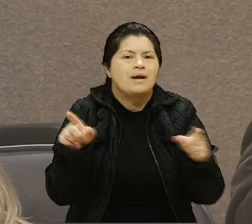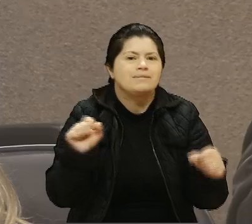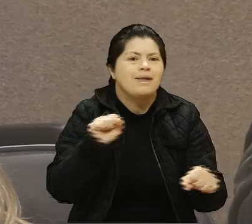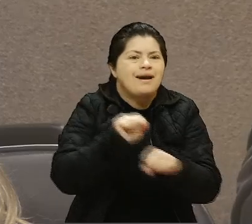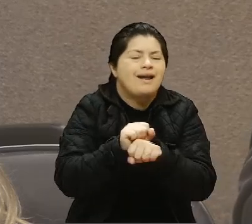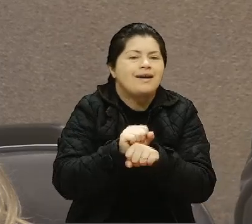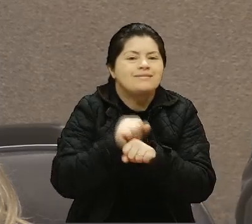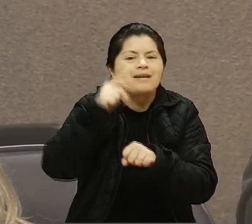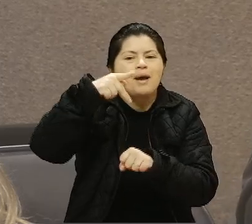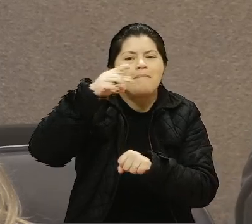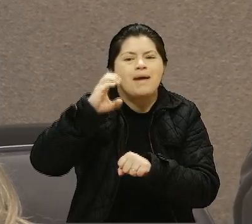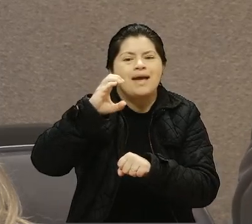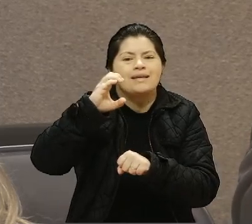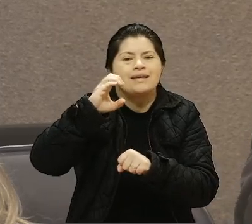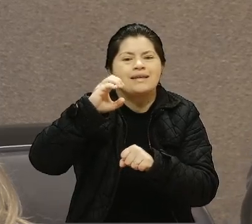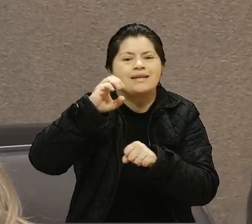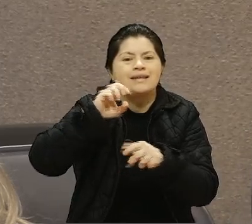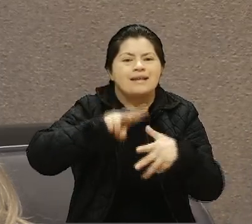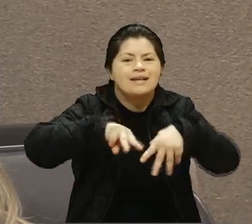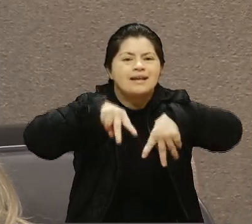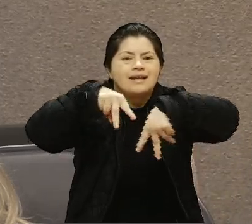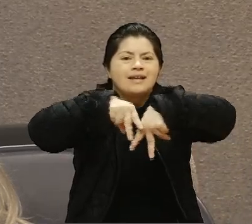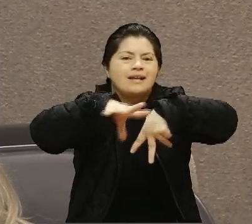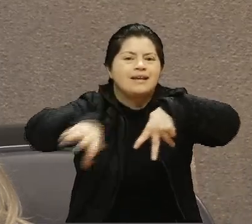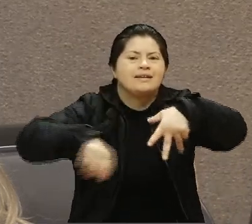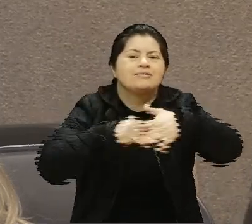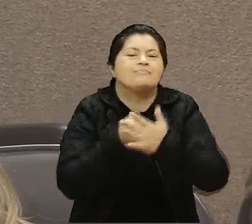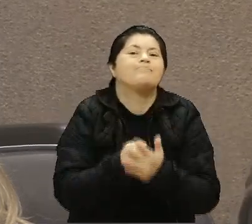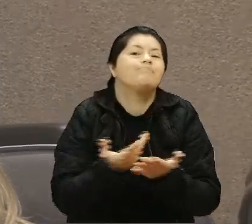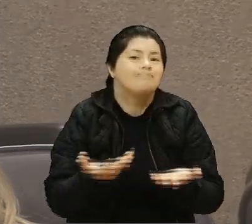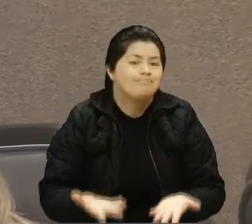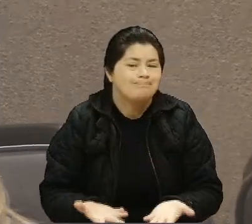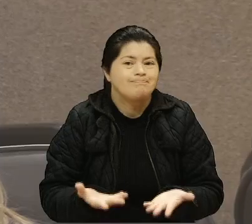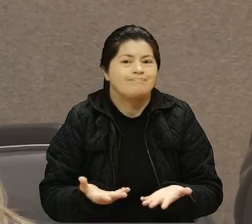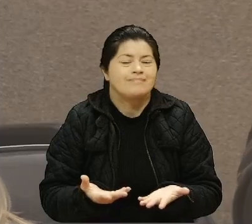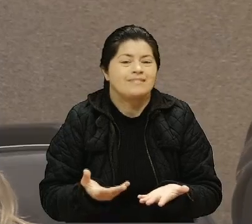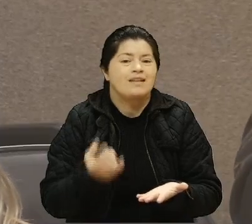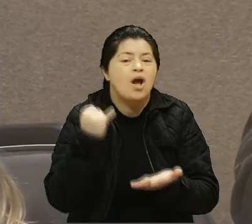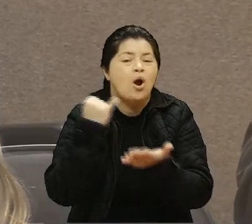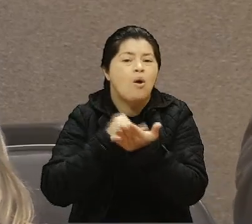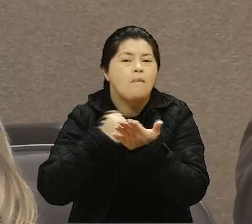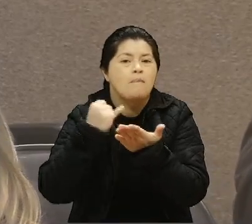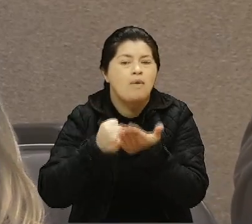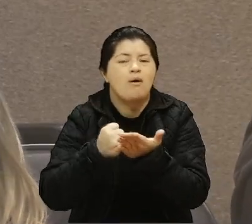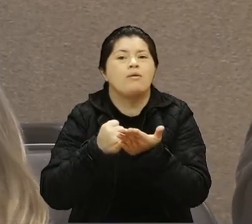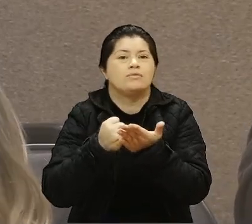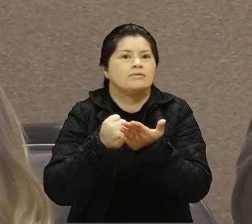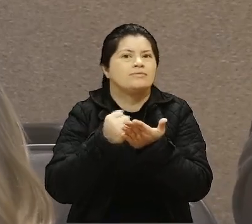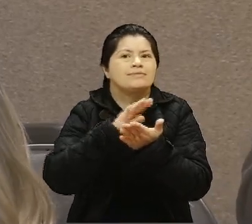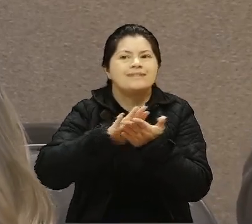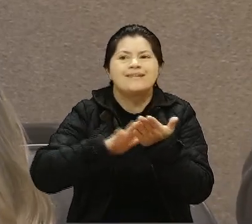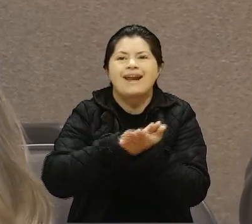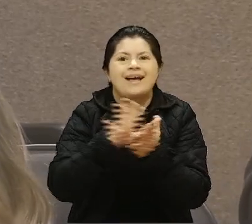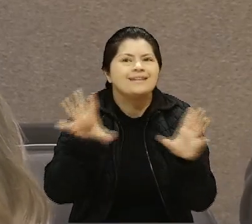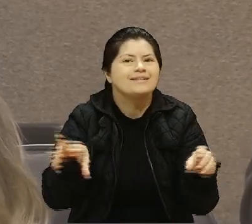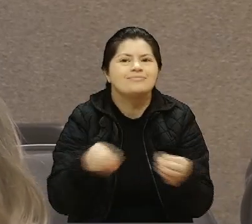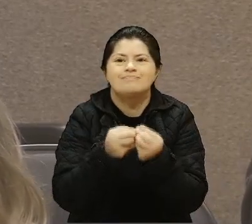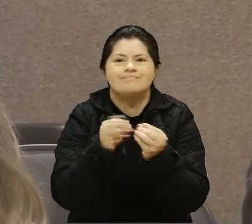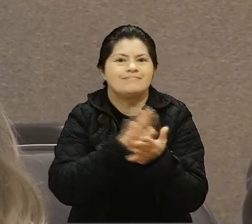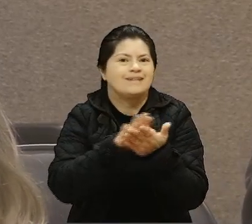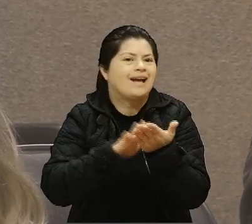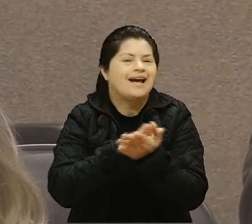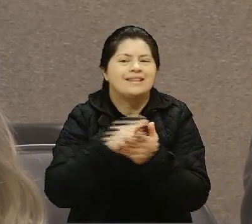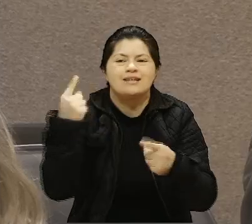uma PEC da blindagem. A questão do imposto de renda, até R$5.000. Nada para concluir, presidente. Nada disso está